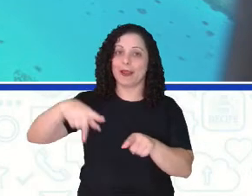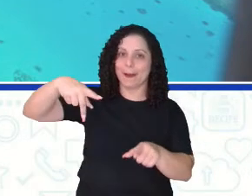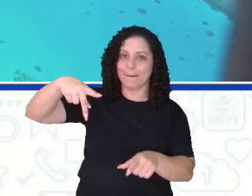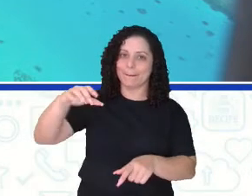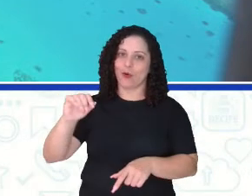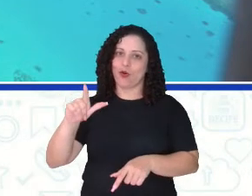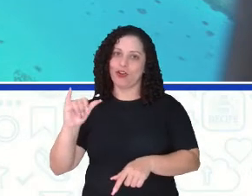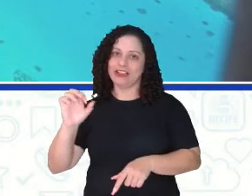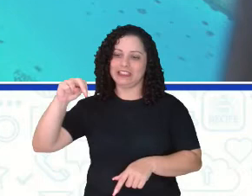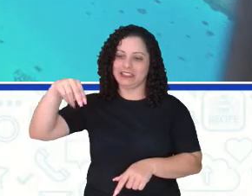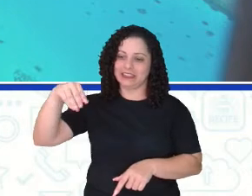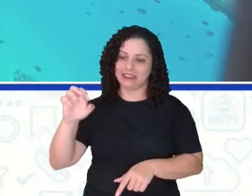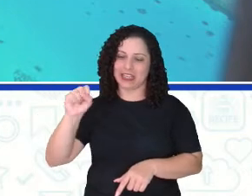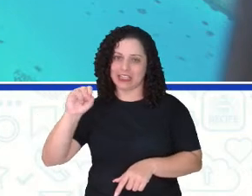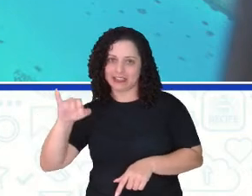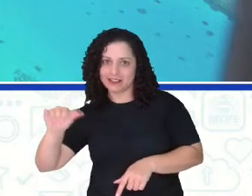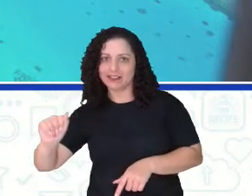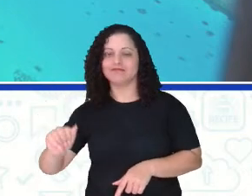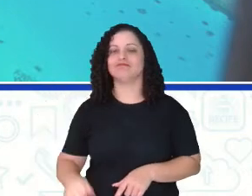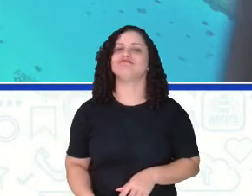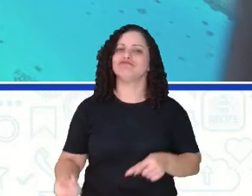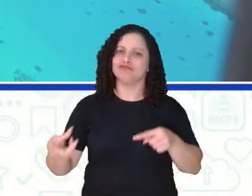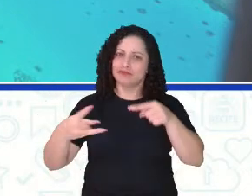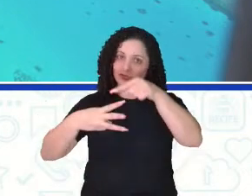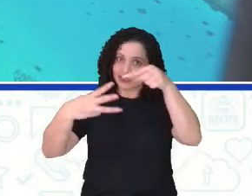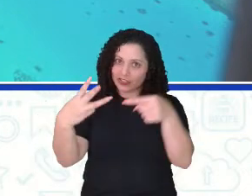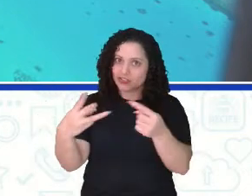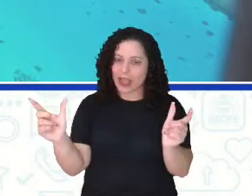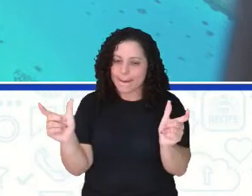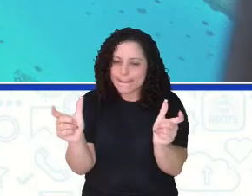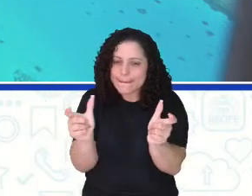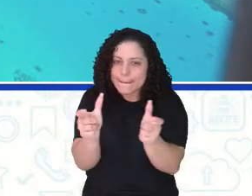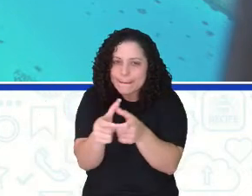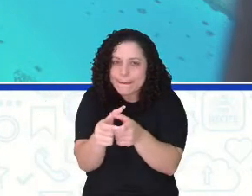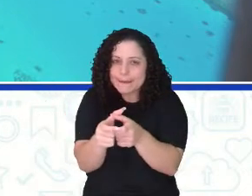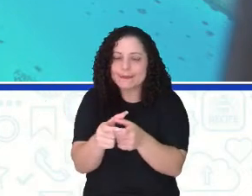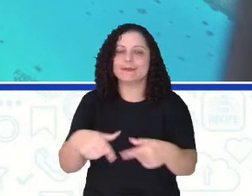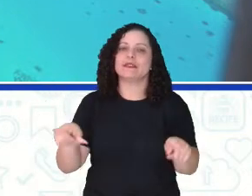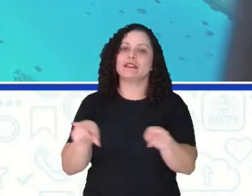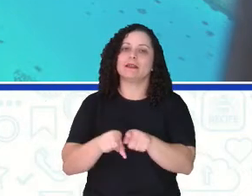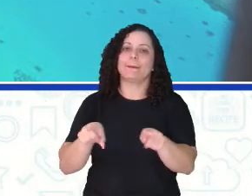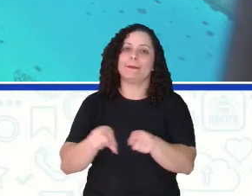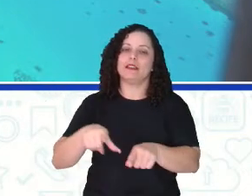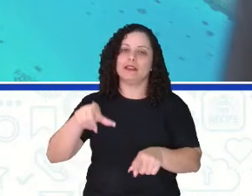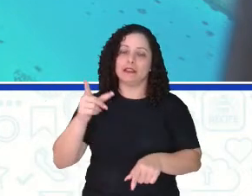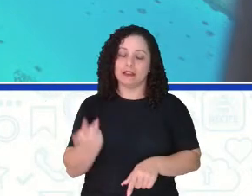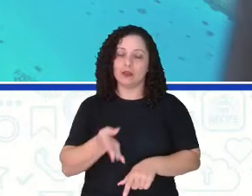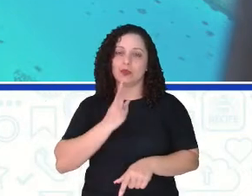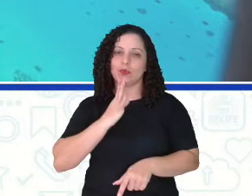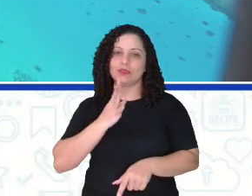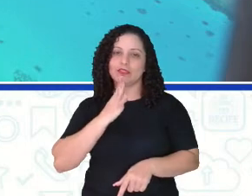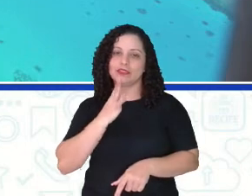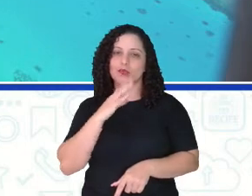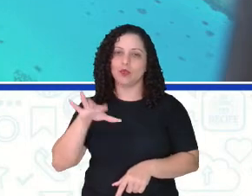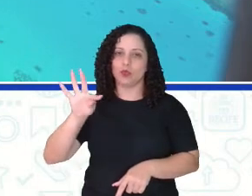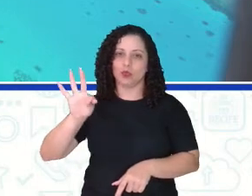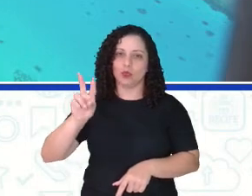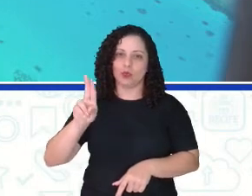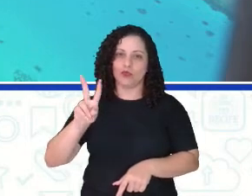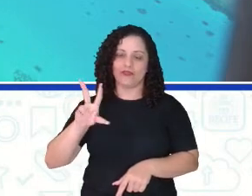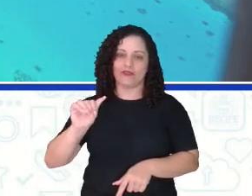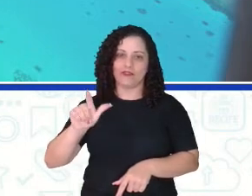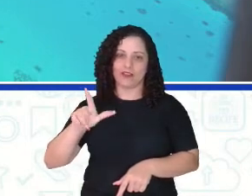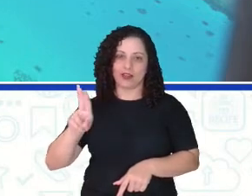Então a gente viu aqui o caso, né, de Tuvalu, né? A gente viu o caso de Tuvalu aqui,